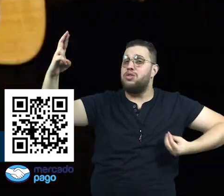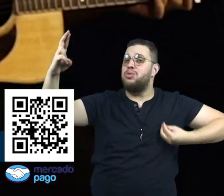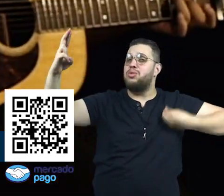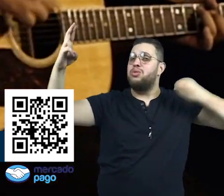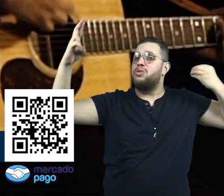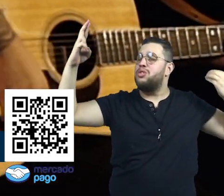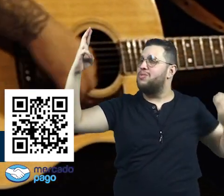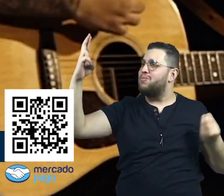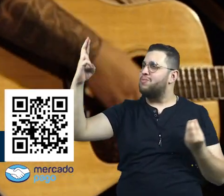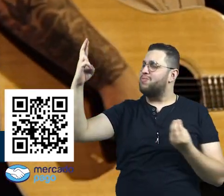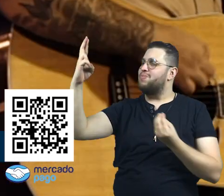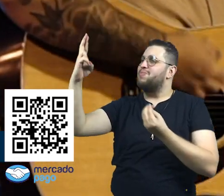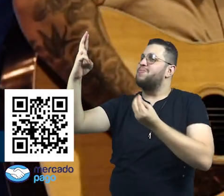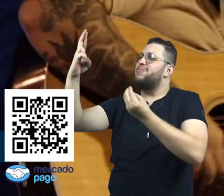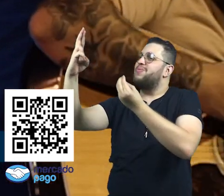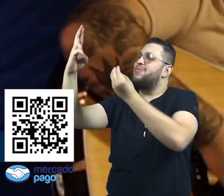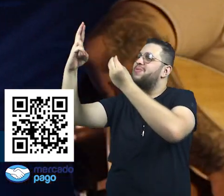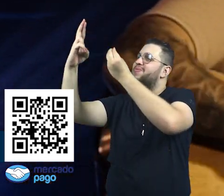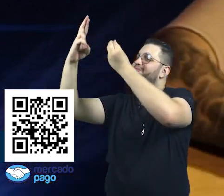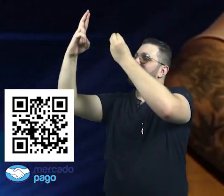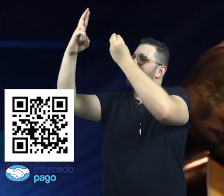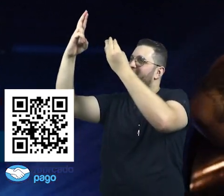entregamos nosso